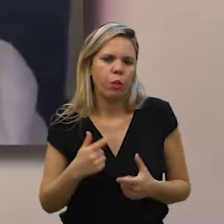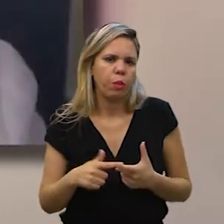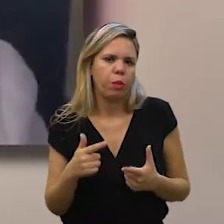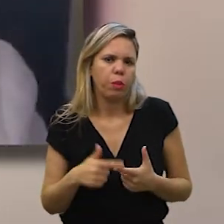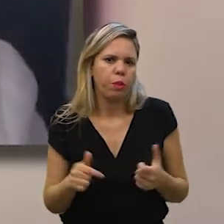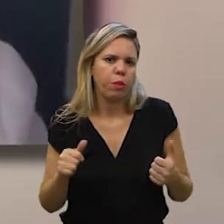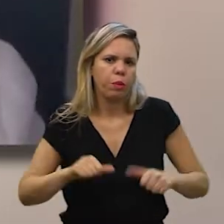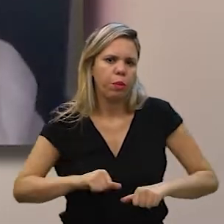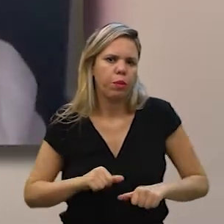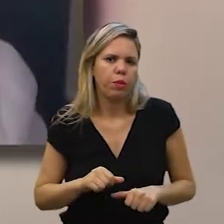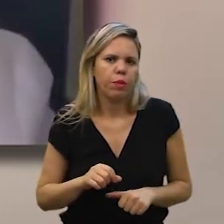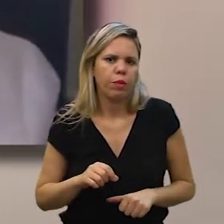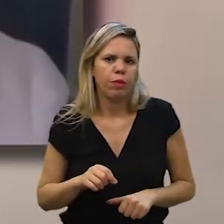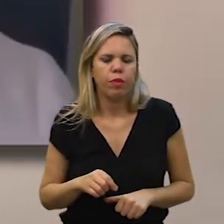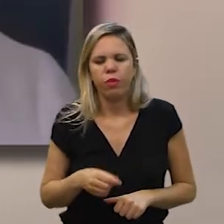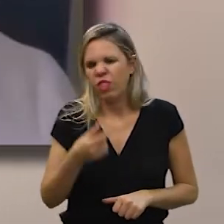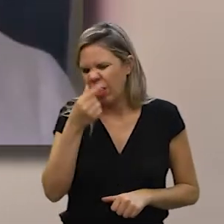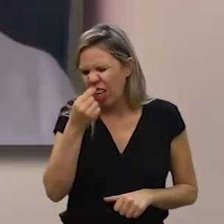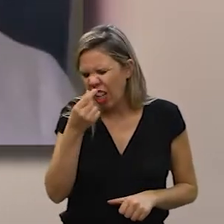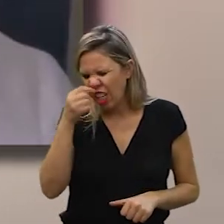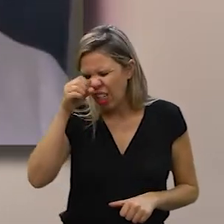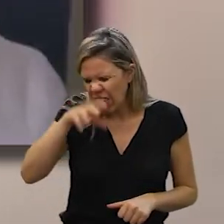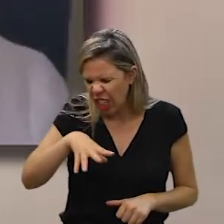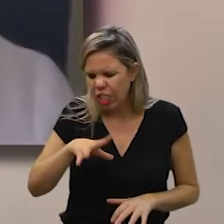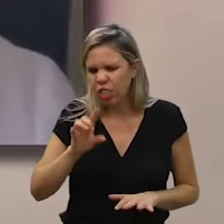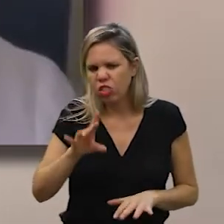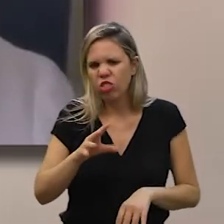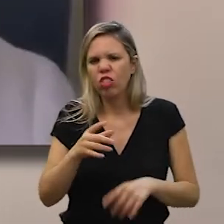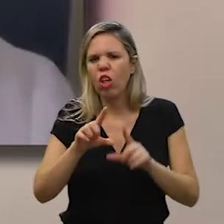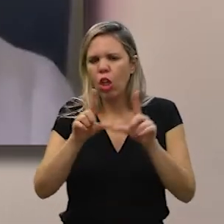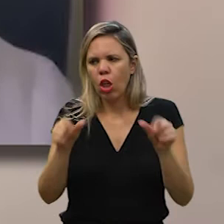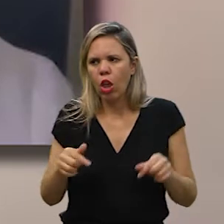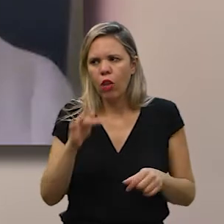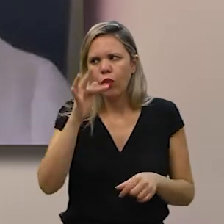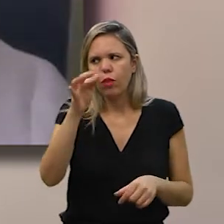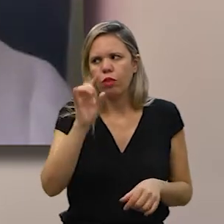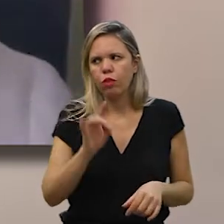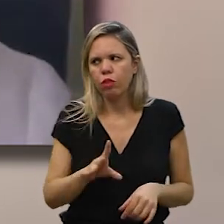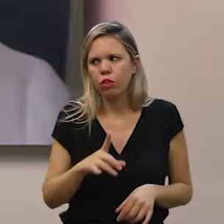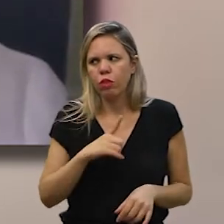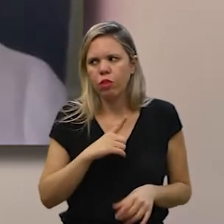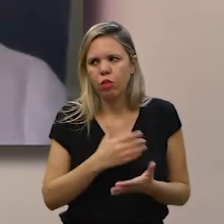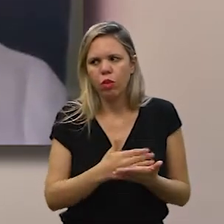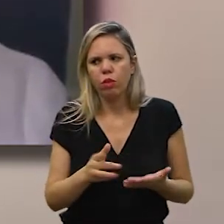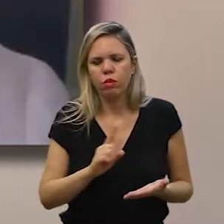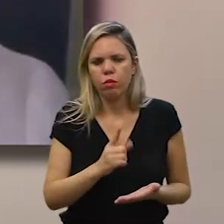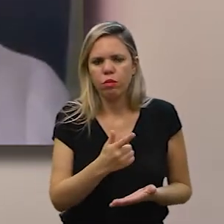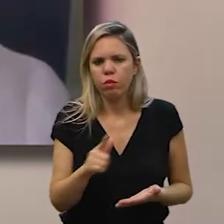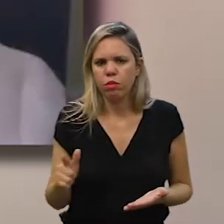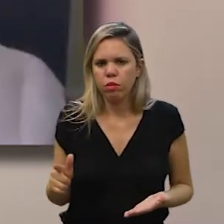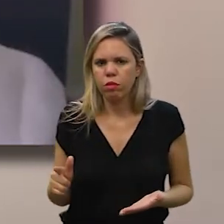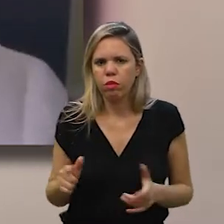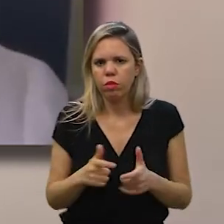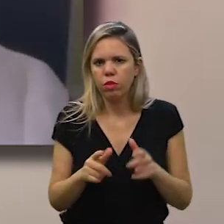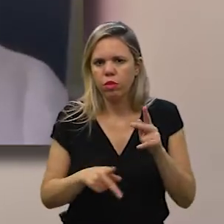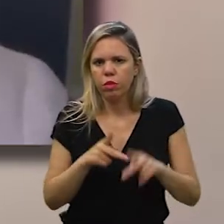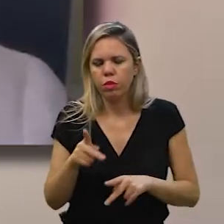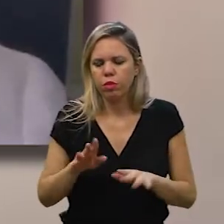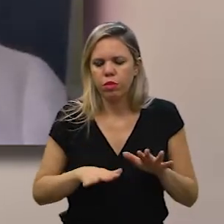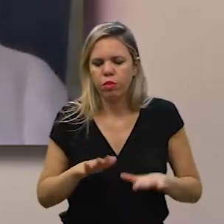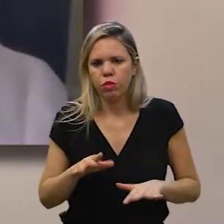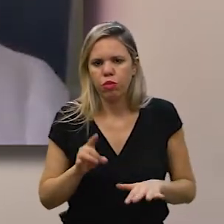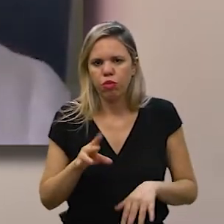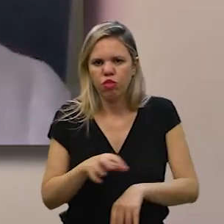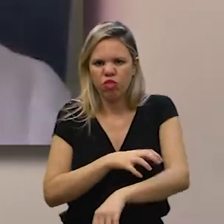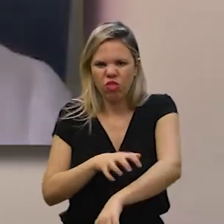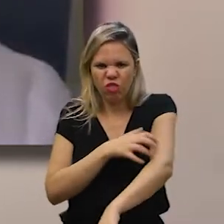quadro de rinite ou asma alérgica no futuro. Não vai ter no começo, que na grande maioria das vezes